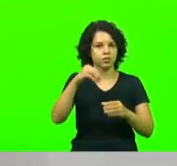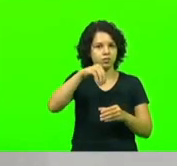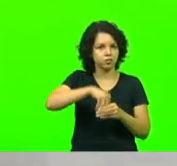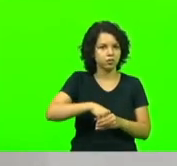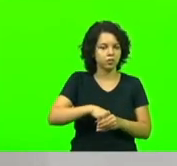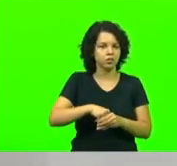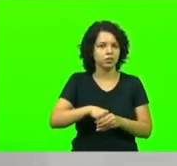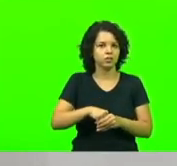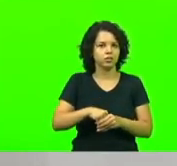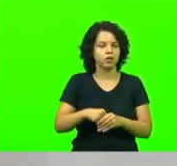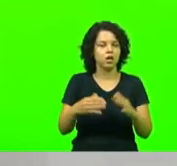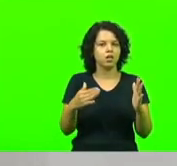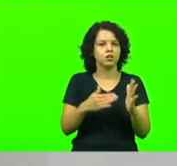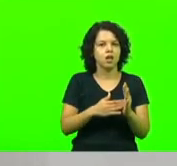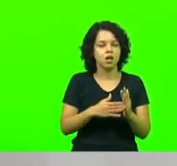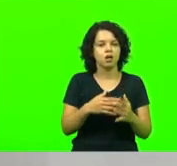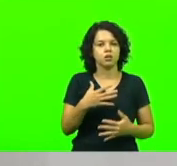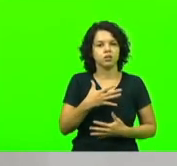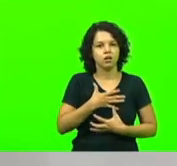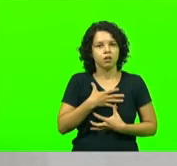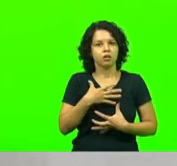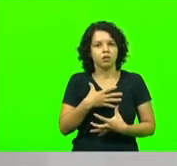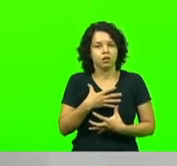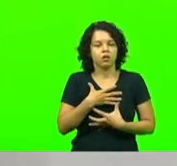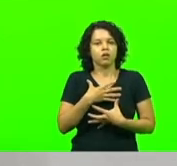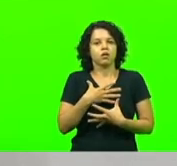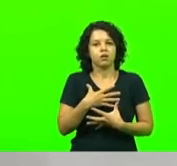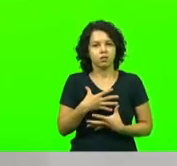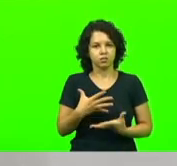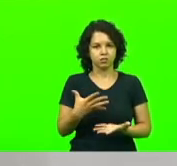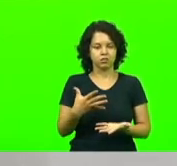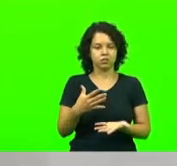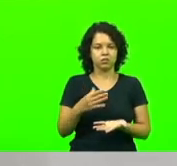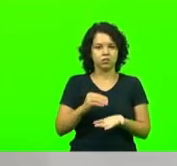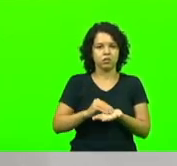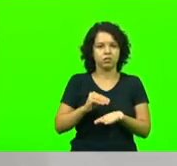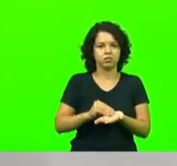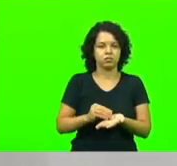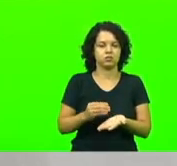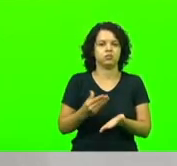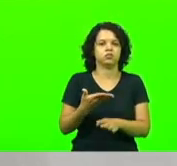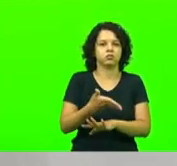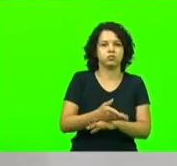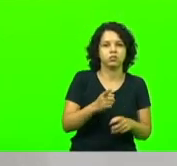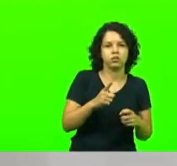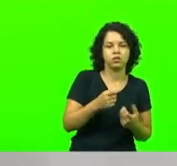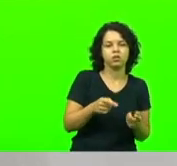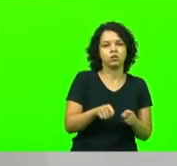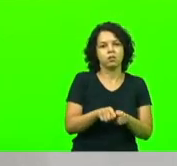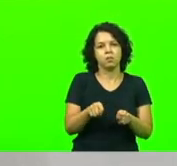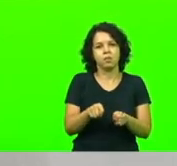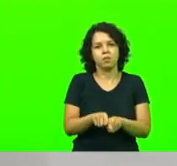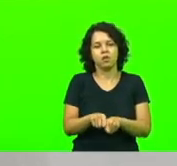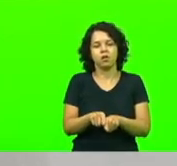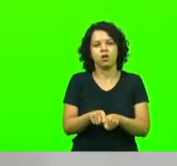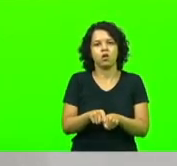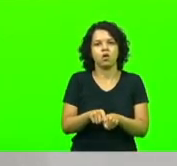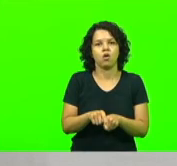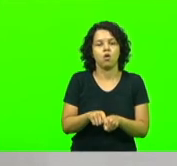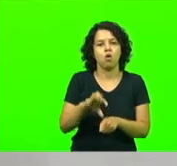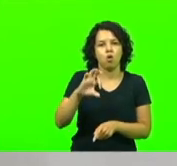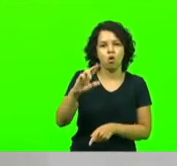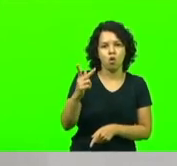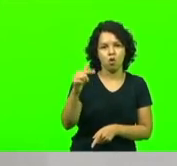com falta de ar. Uma vez nos falaram que a hidroxicloroquina causava úlcera no